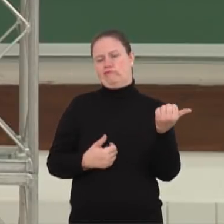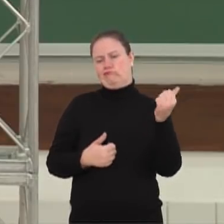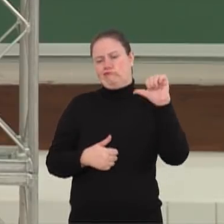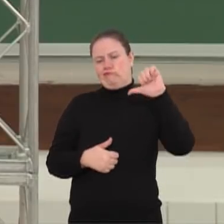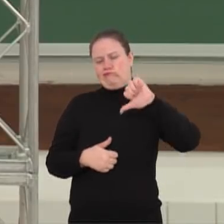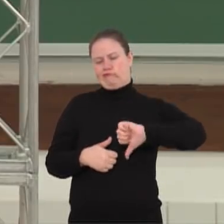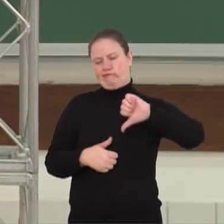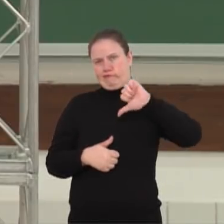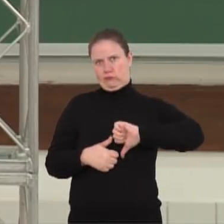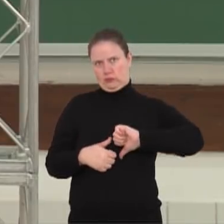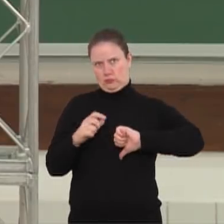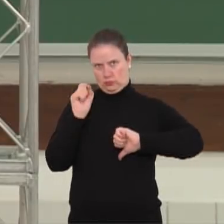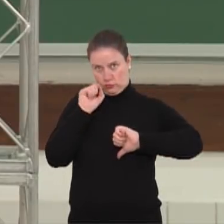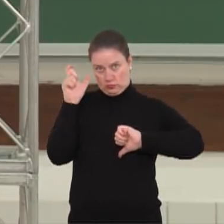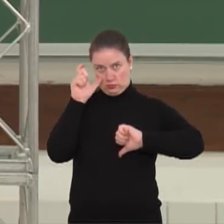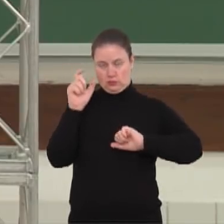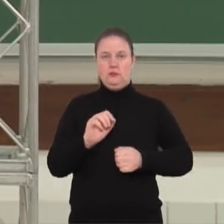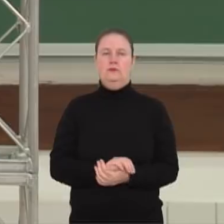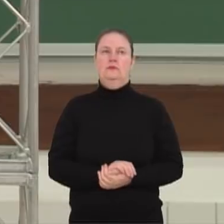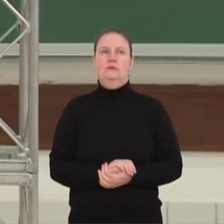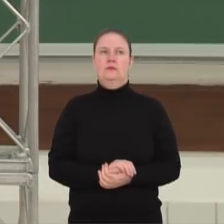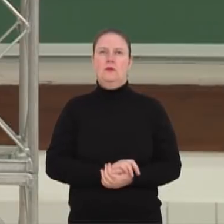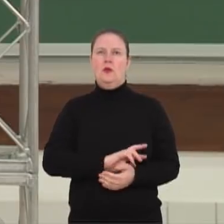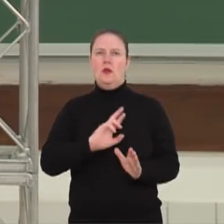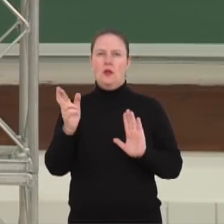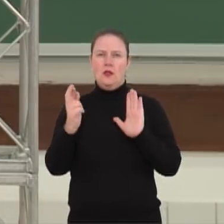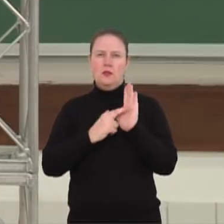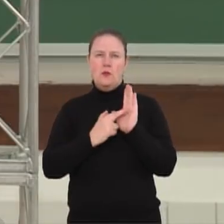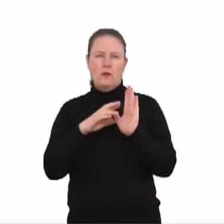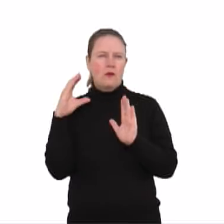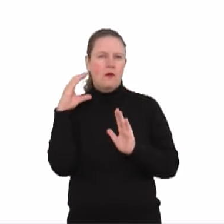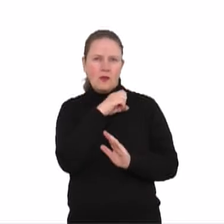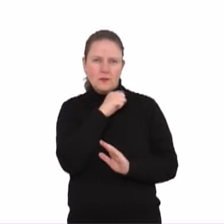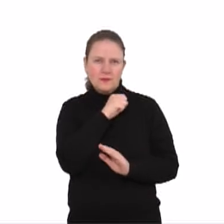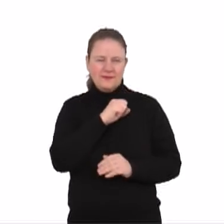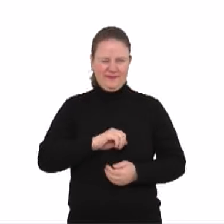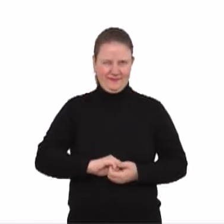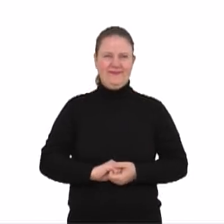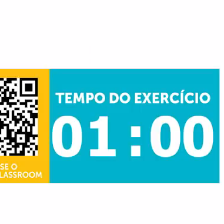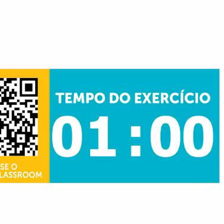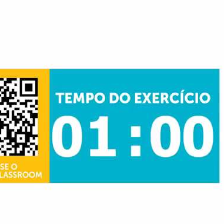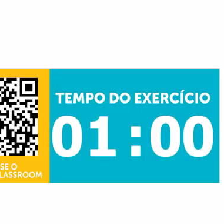negativa. Então, presta atenção. Responde rapidinho aí no seu caderno.